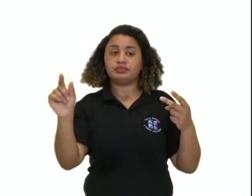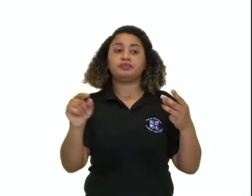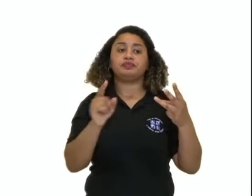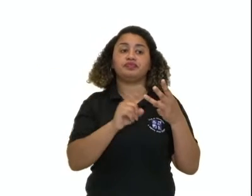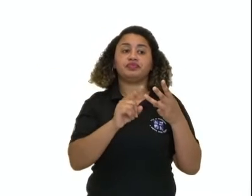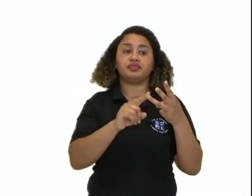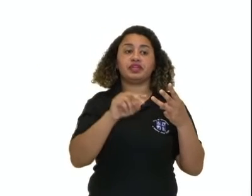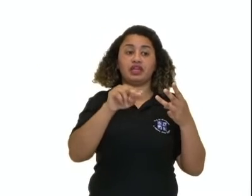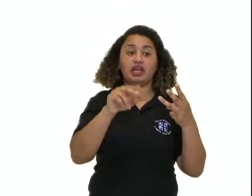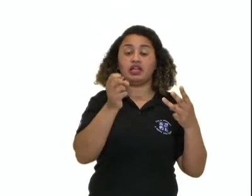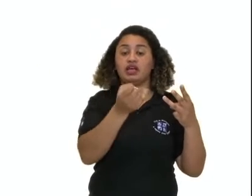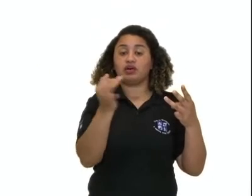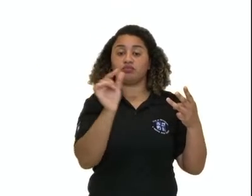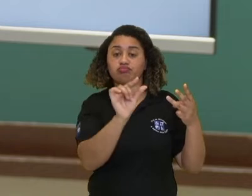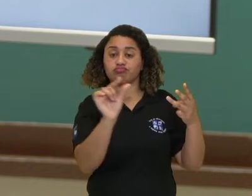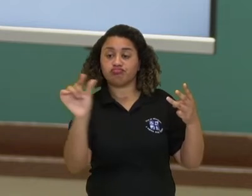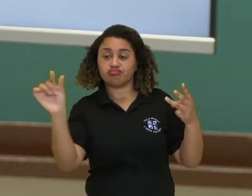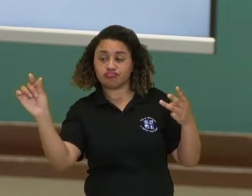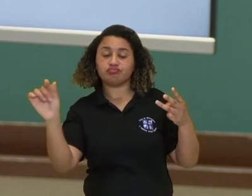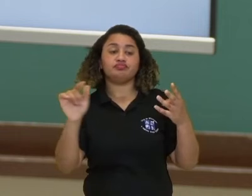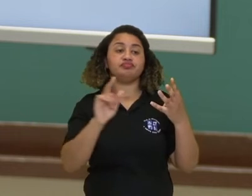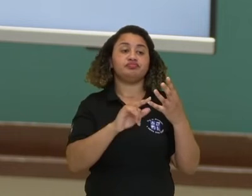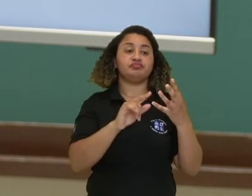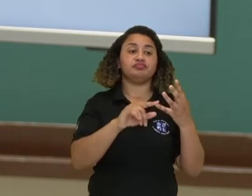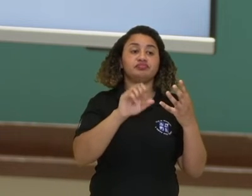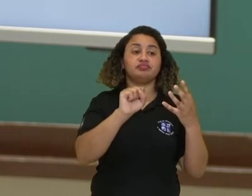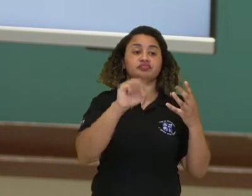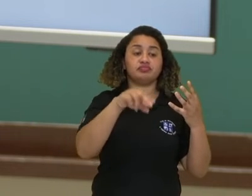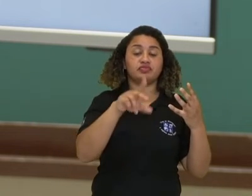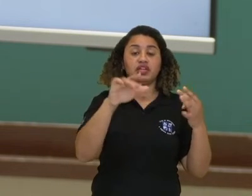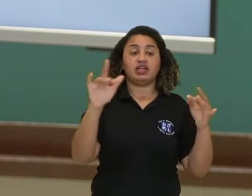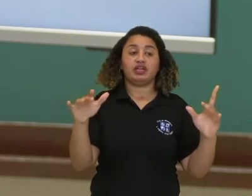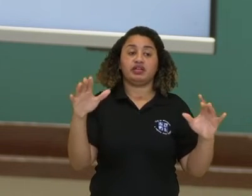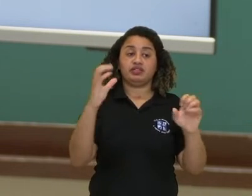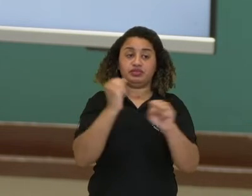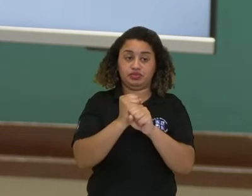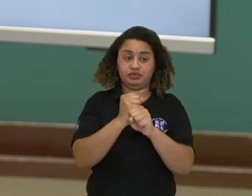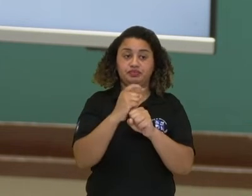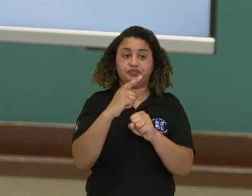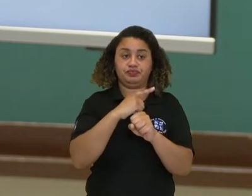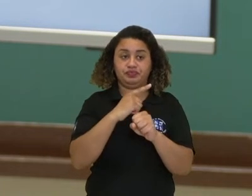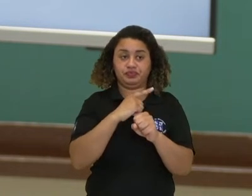de termos e SN é a soma dos termos.